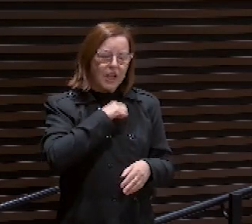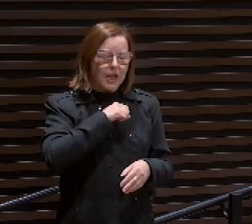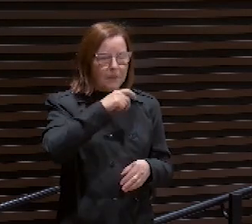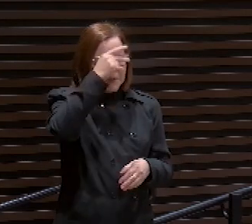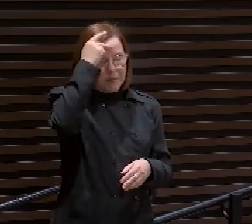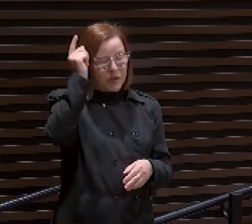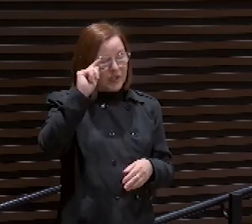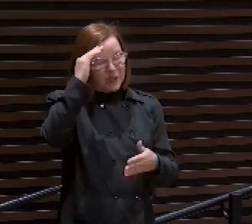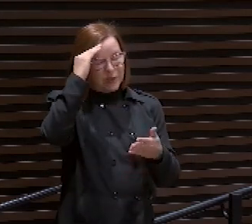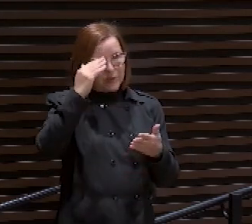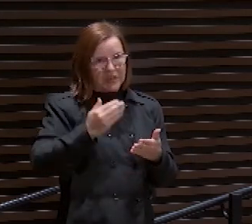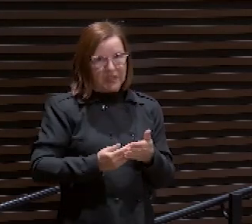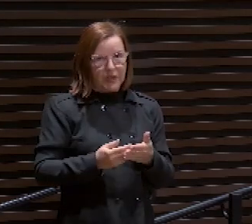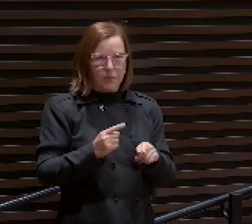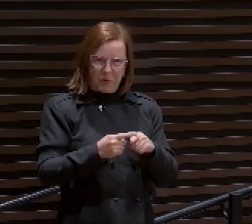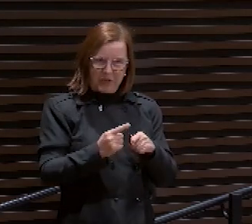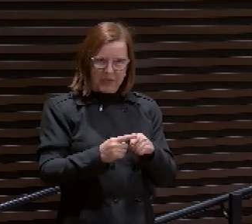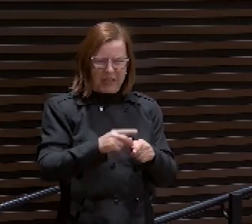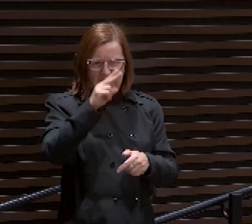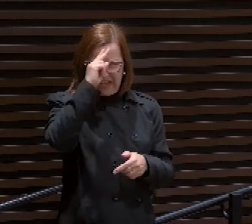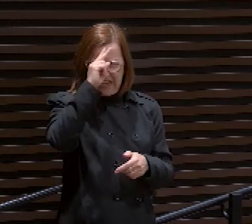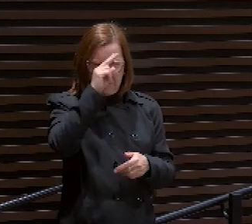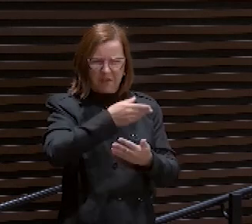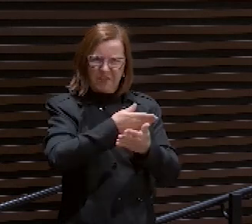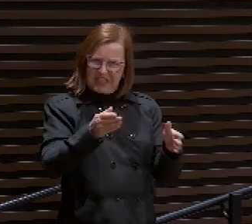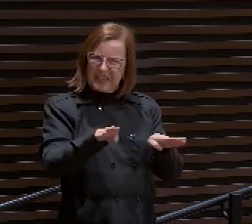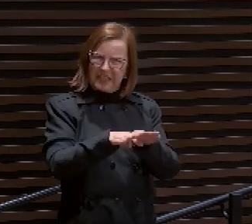vocês eram estrangeiros.